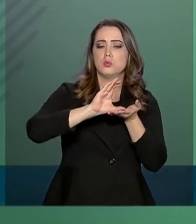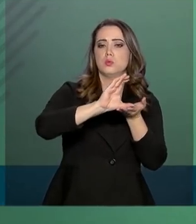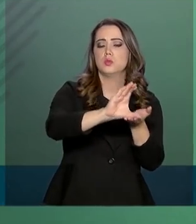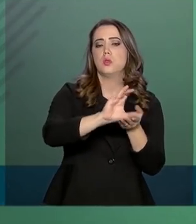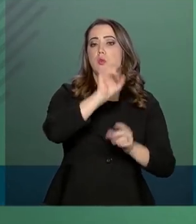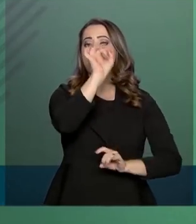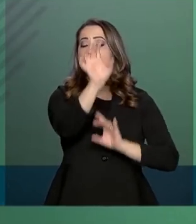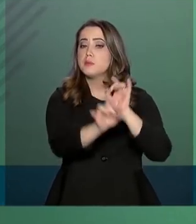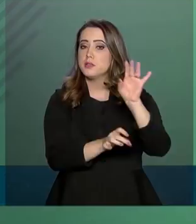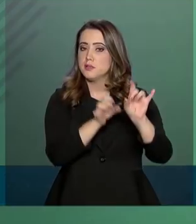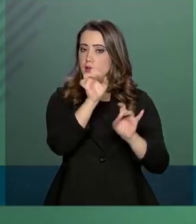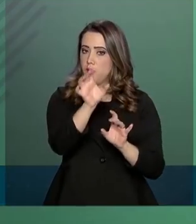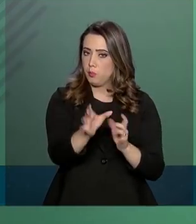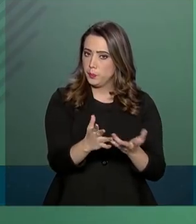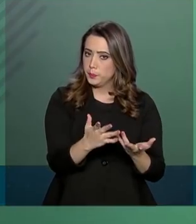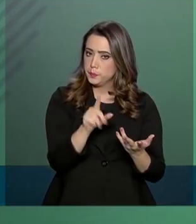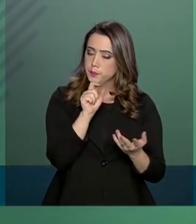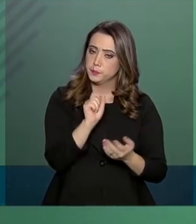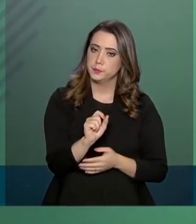especial